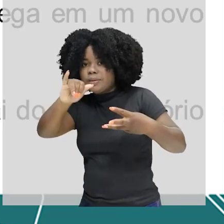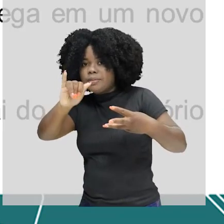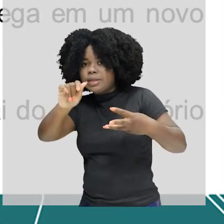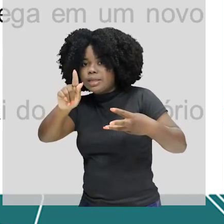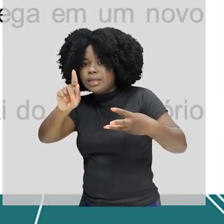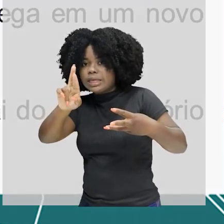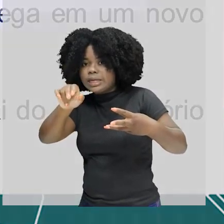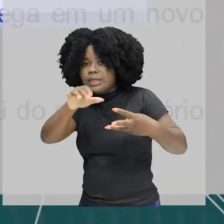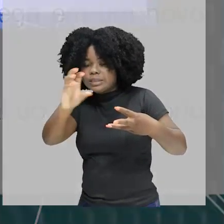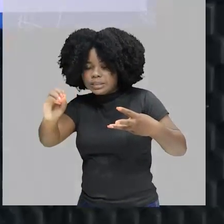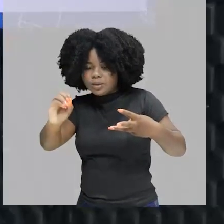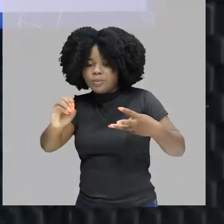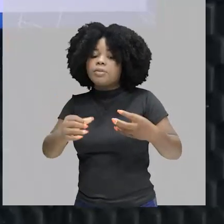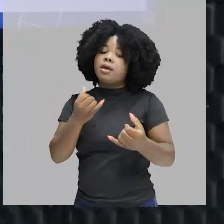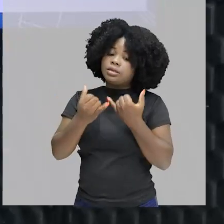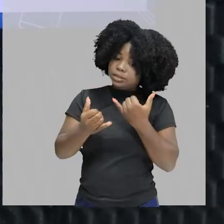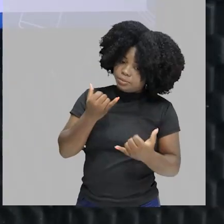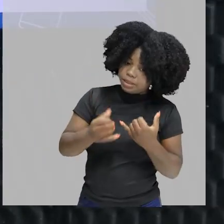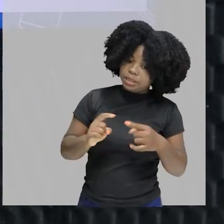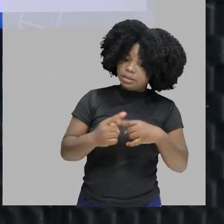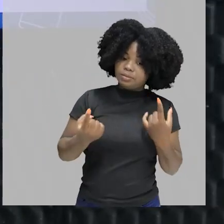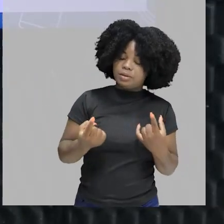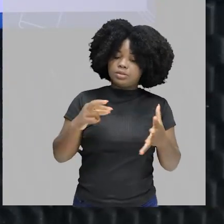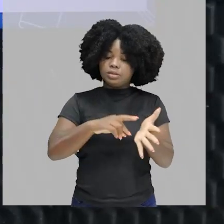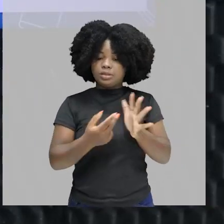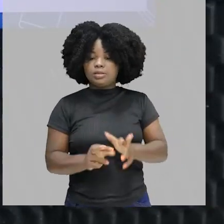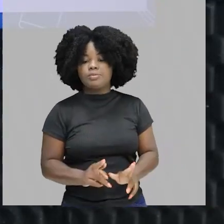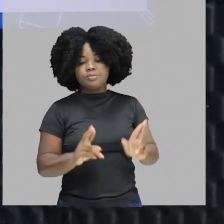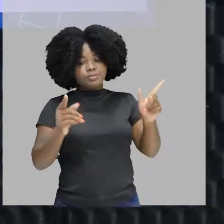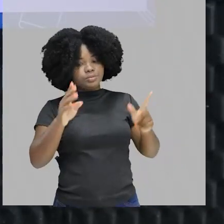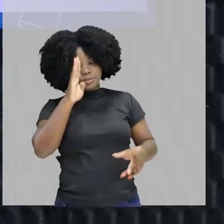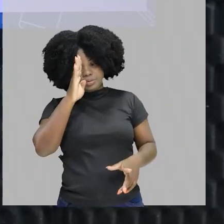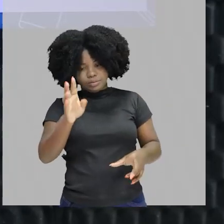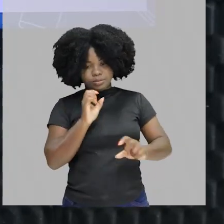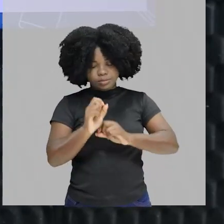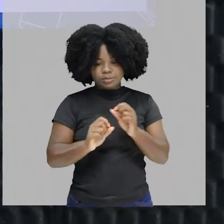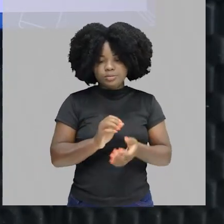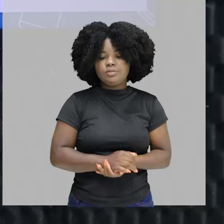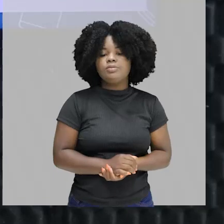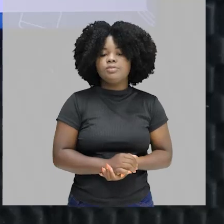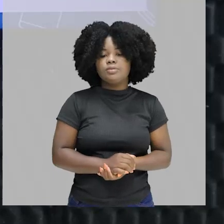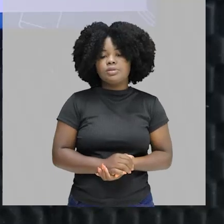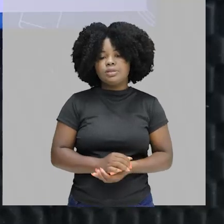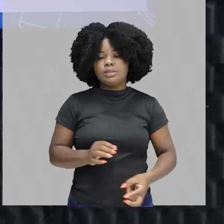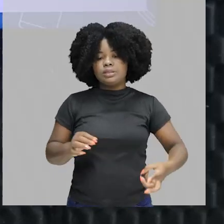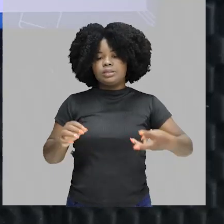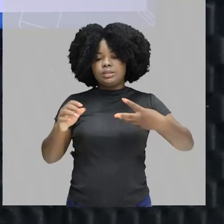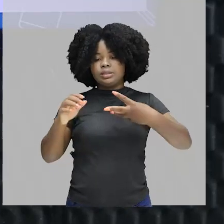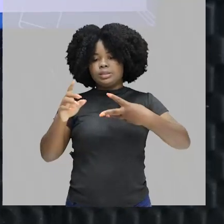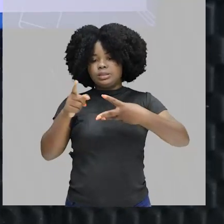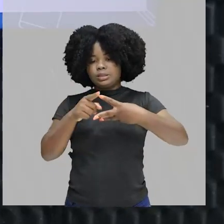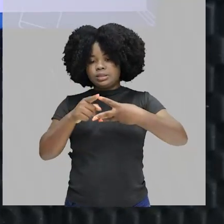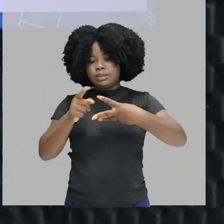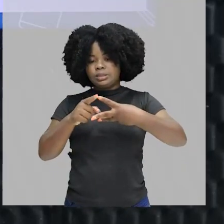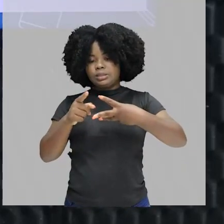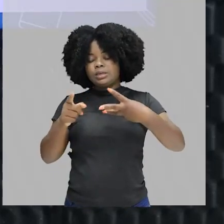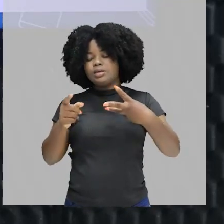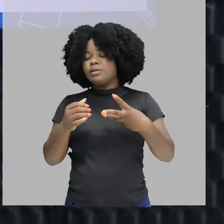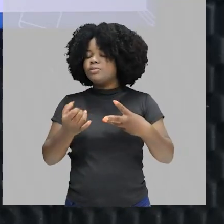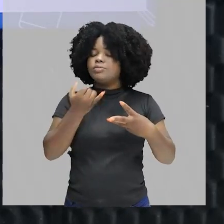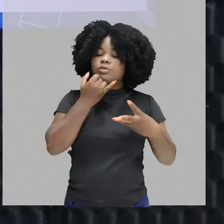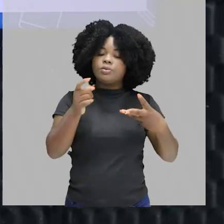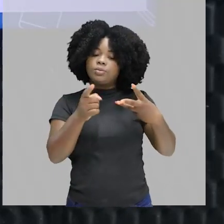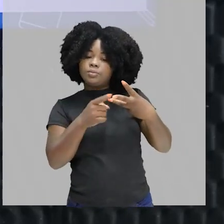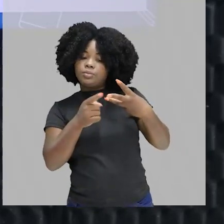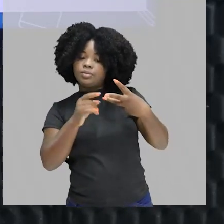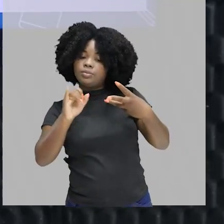parecidos, mas possuem significados diferentes. Principalmente imigração de emigração. Mas o